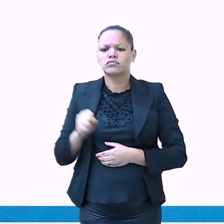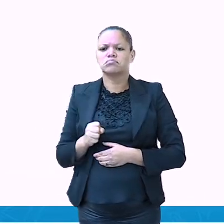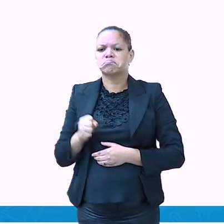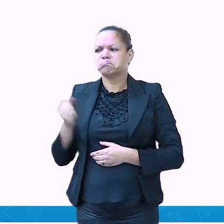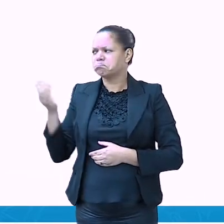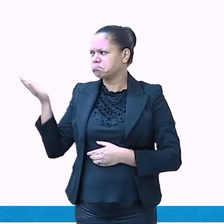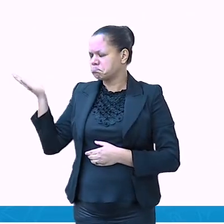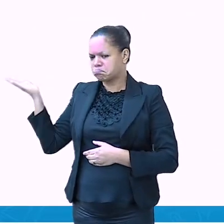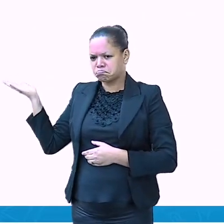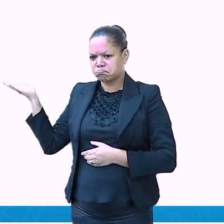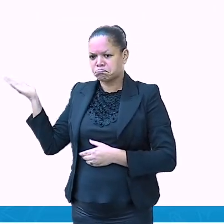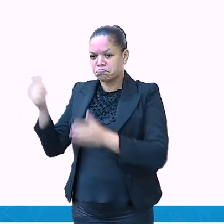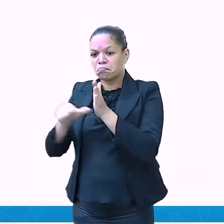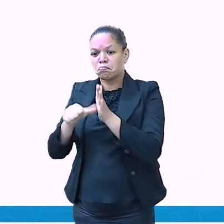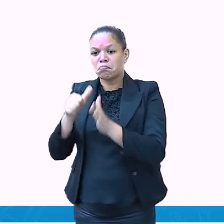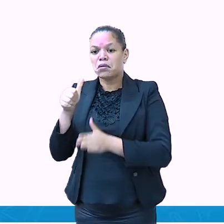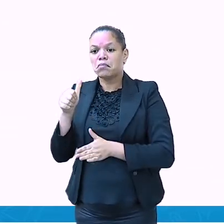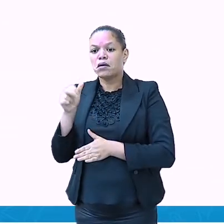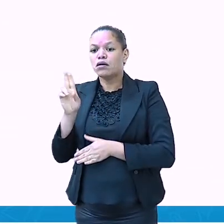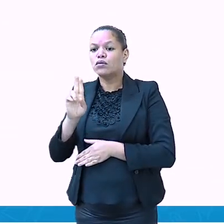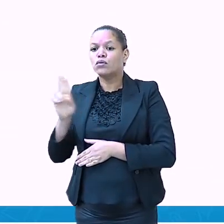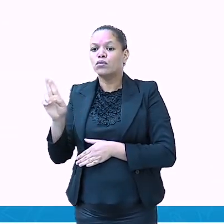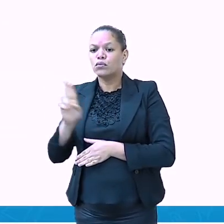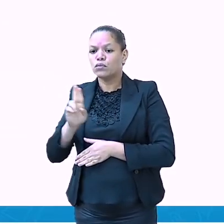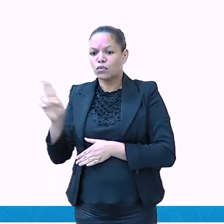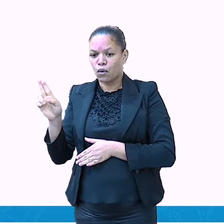um esqueleto de cartilagem.